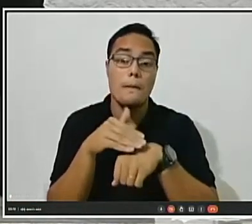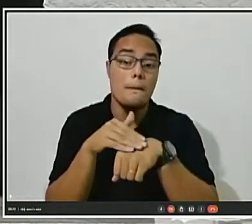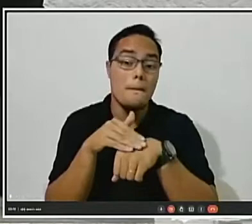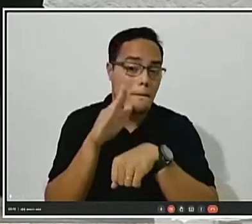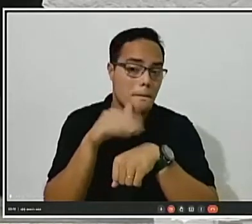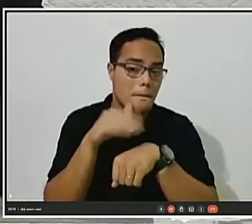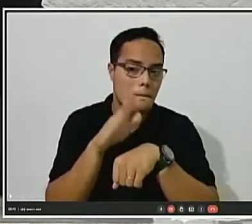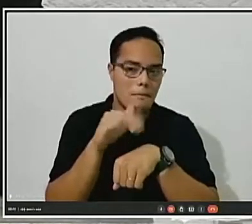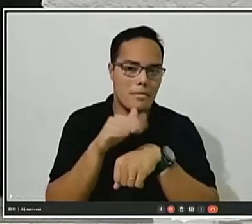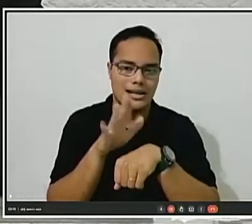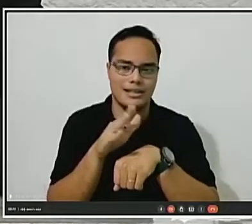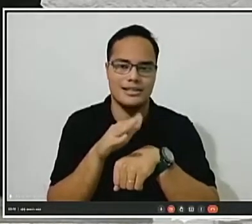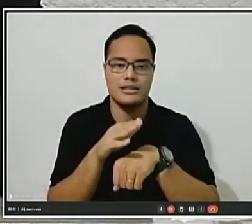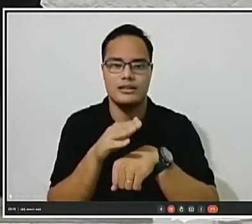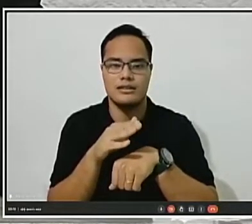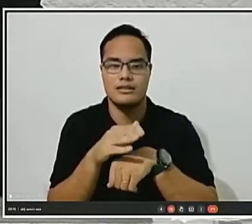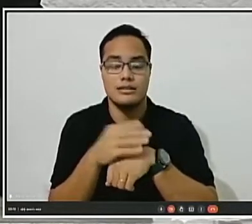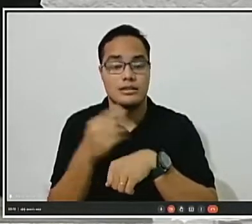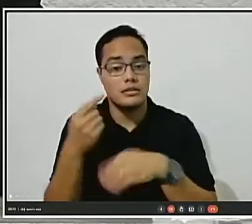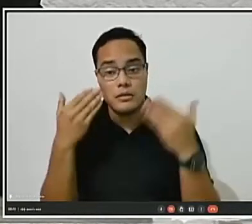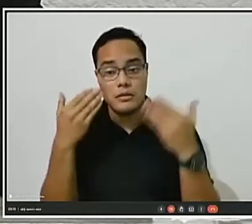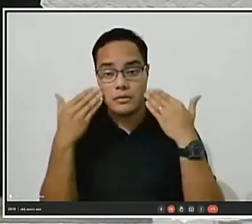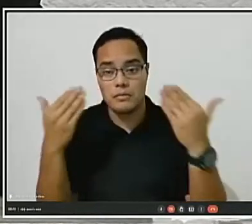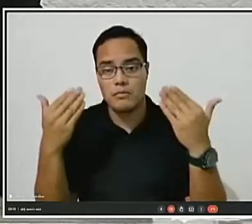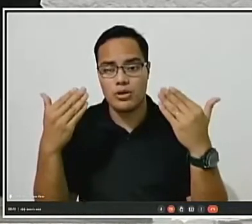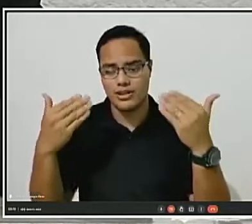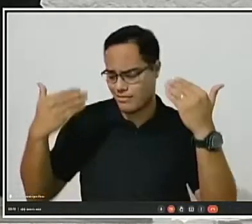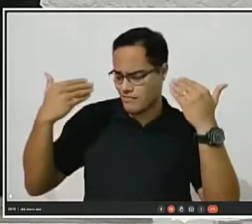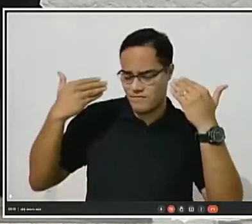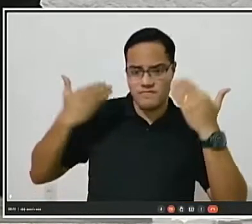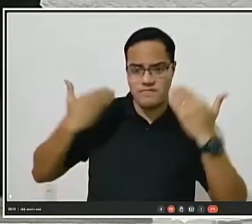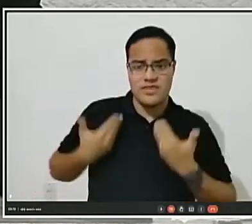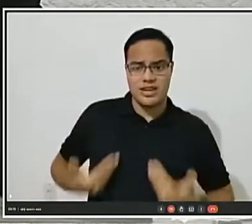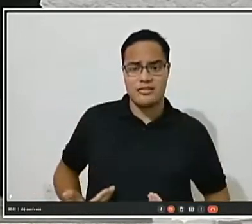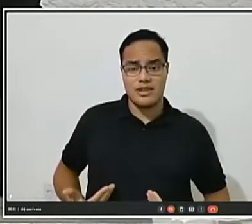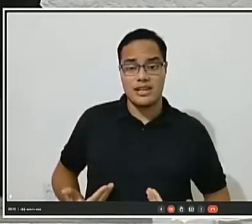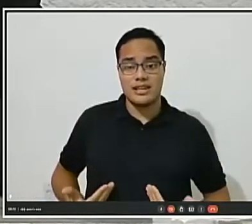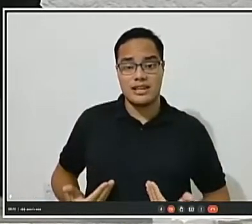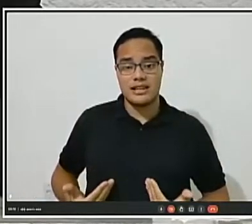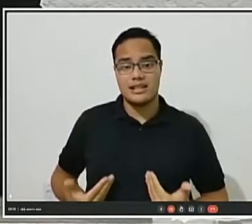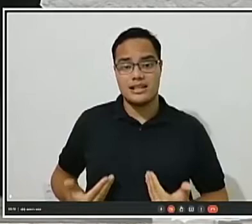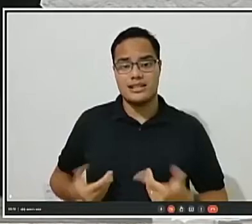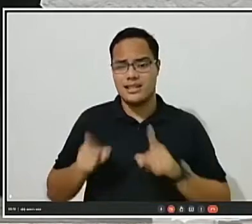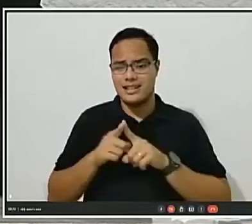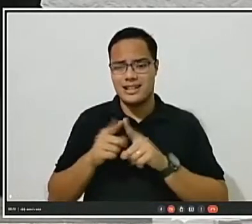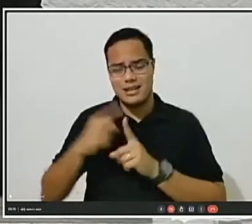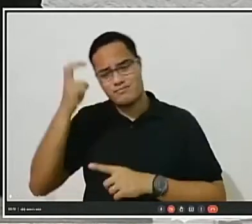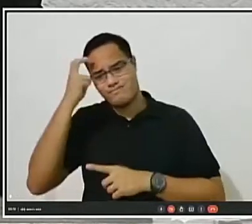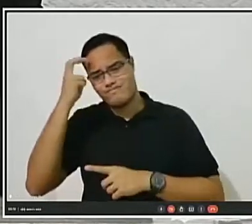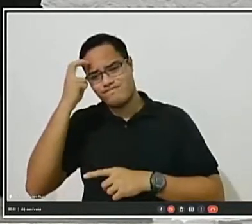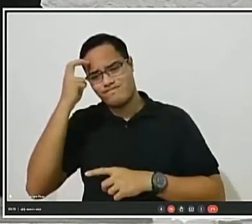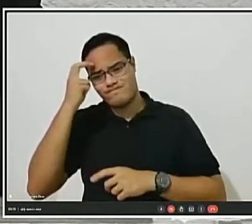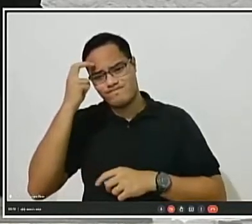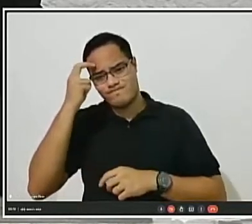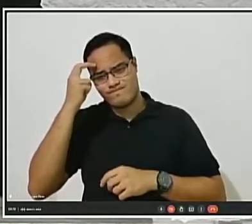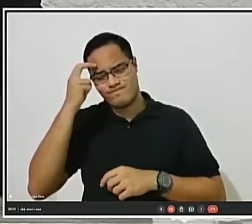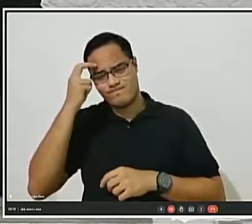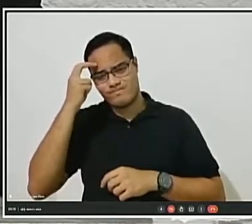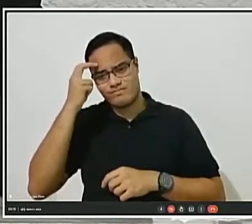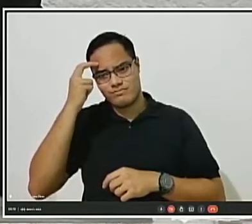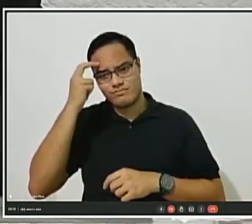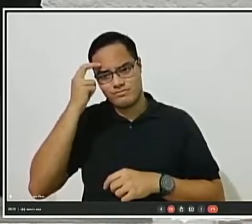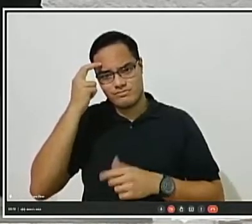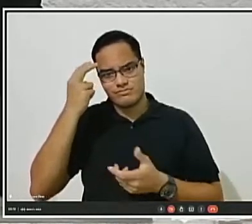determina características físicas específicas e atraso no desenvolvimento. O Dia Mundial da Síndrome de Down, comemorando